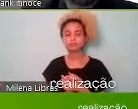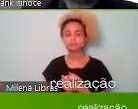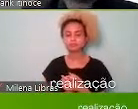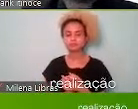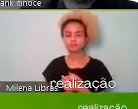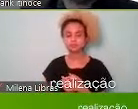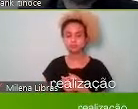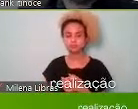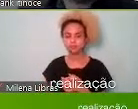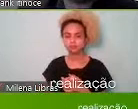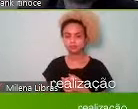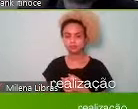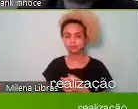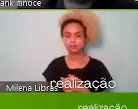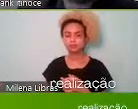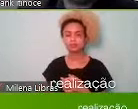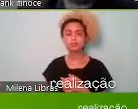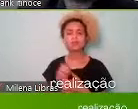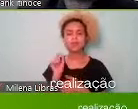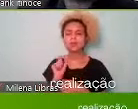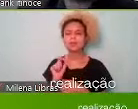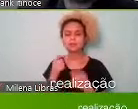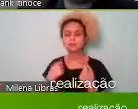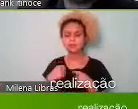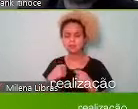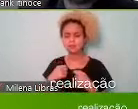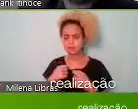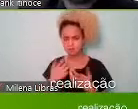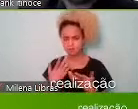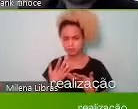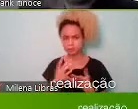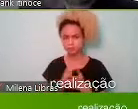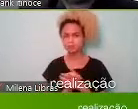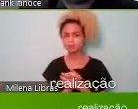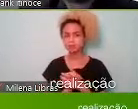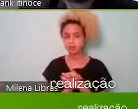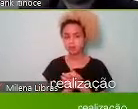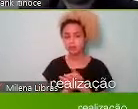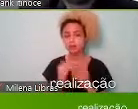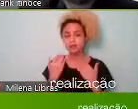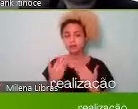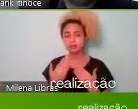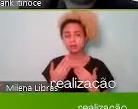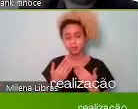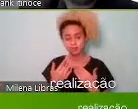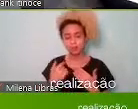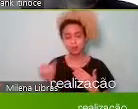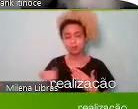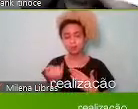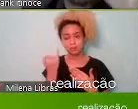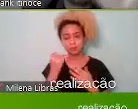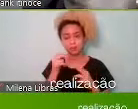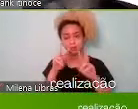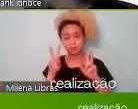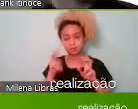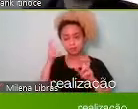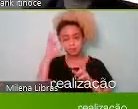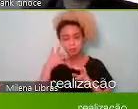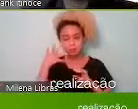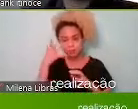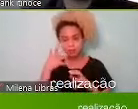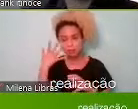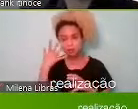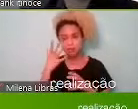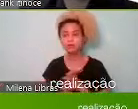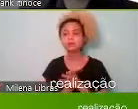Tá? Quem deve regularizar? Isso é muito importante, porque já começa a entrar no tema da nossa palestra, né? Eu fui do geral, agora eu estou indo para